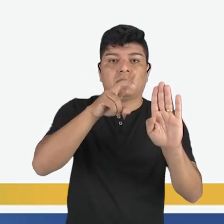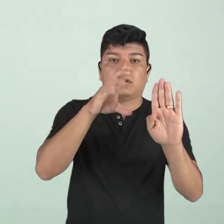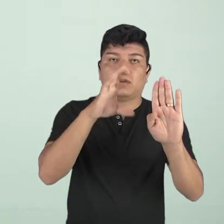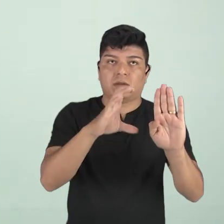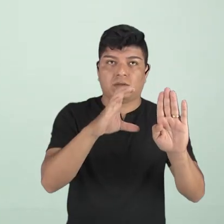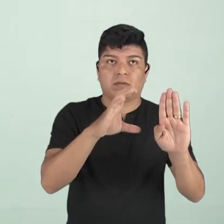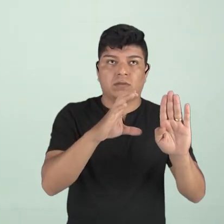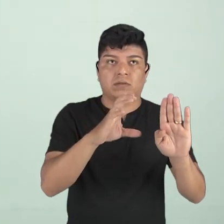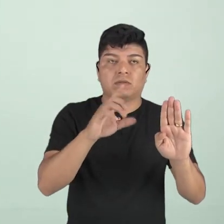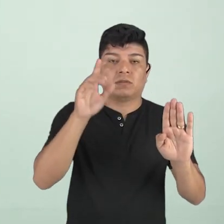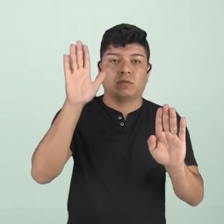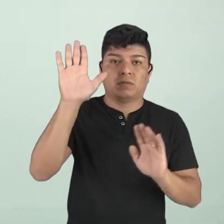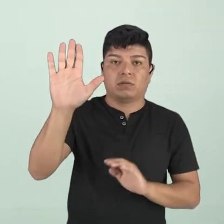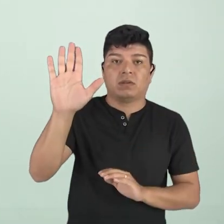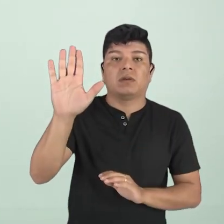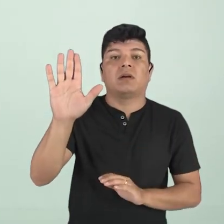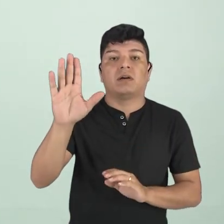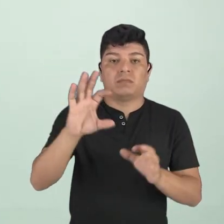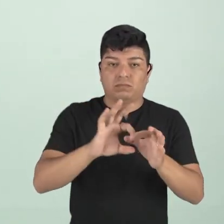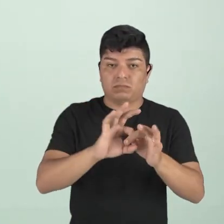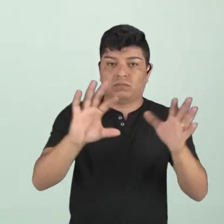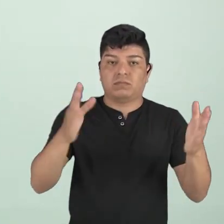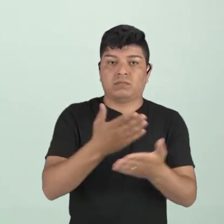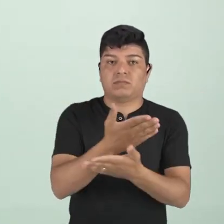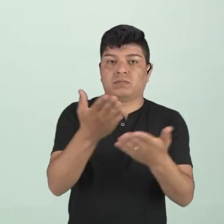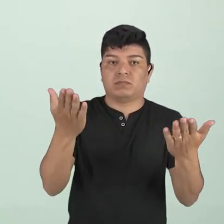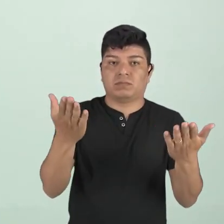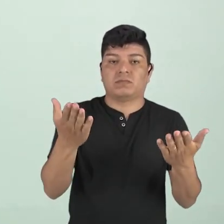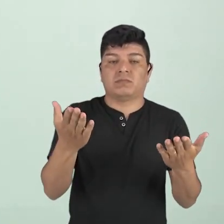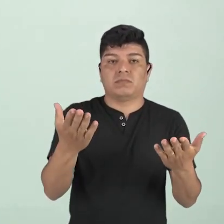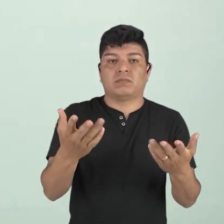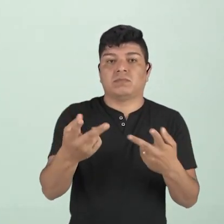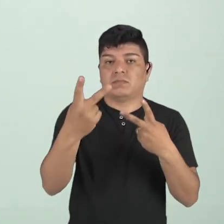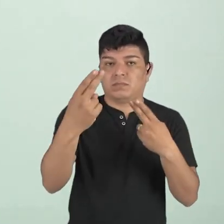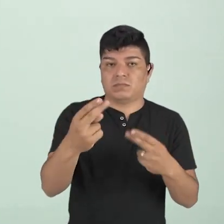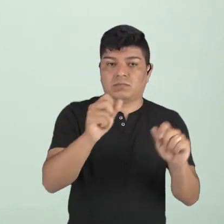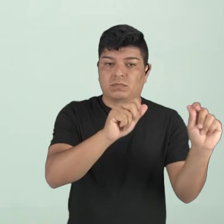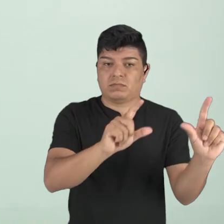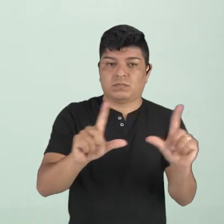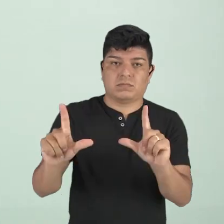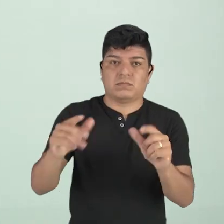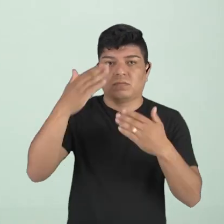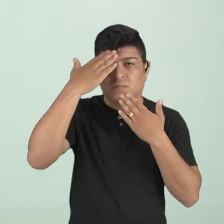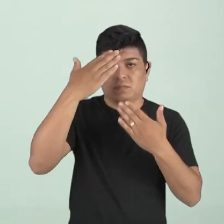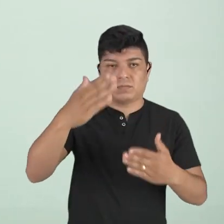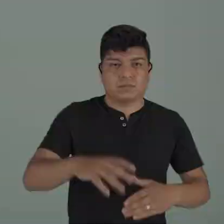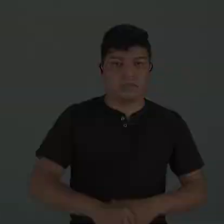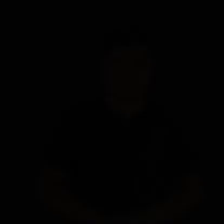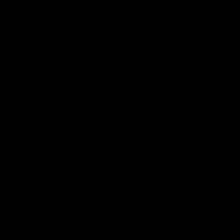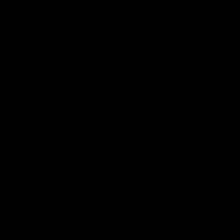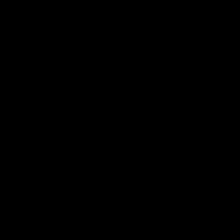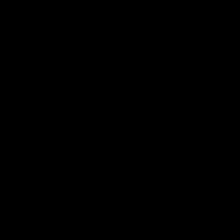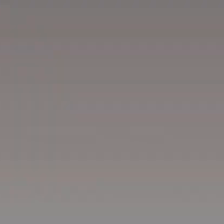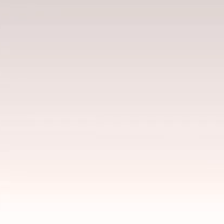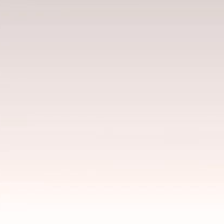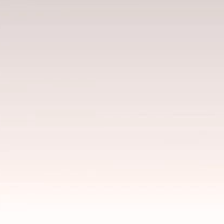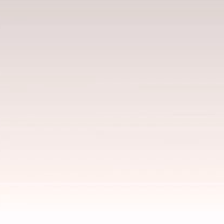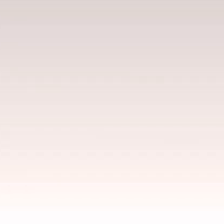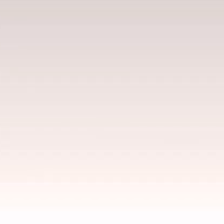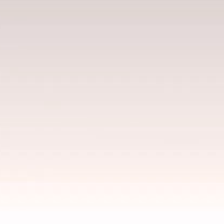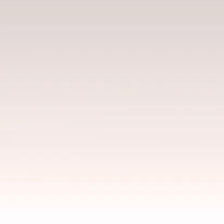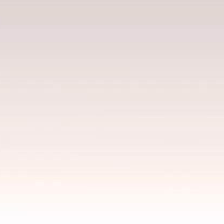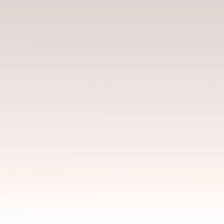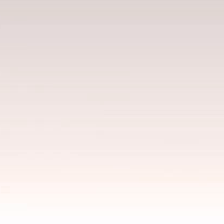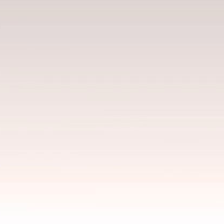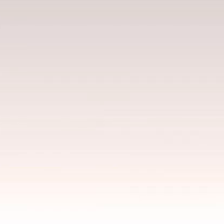Eduque. Está lá disponível para você, assim como também os slides estão. Muito obrigado.